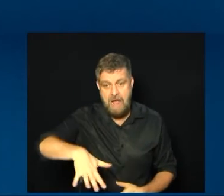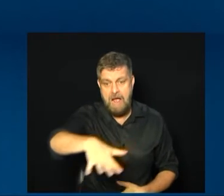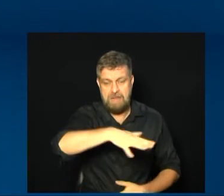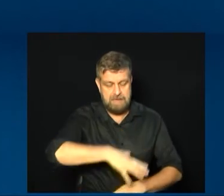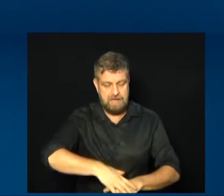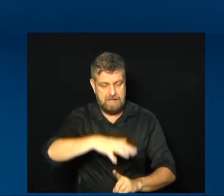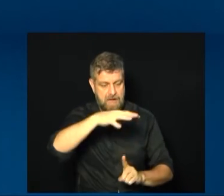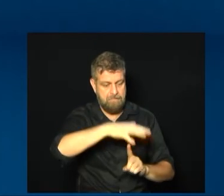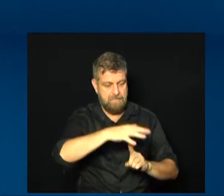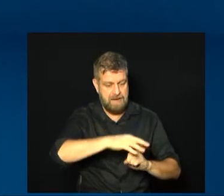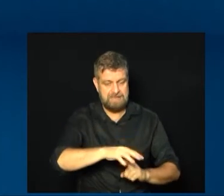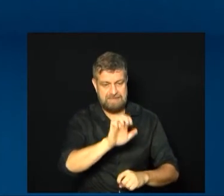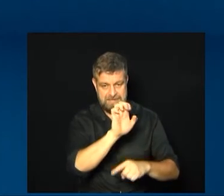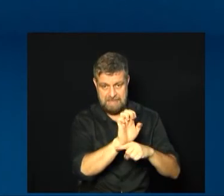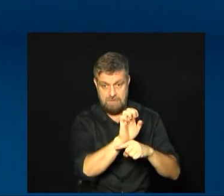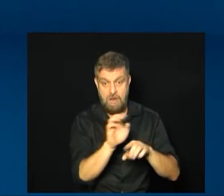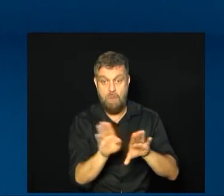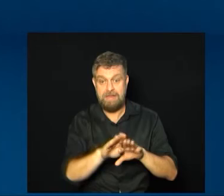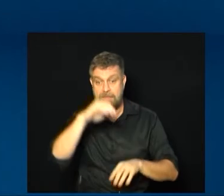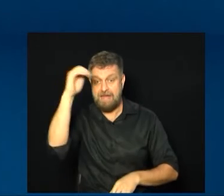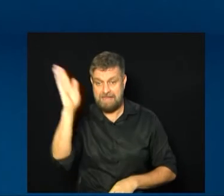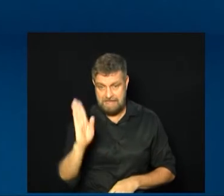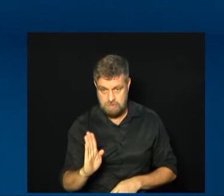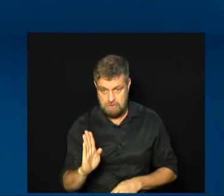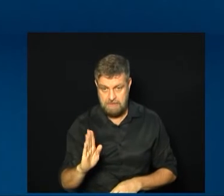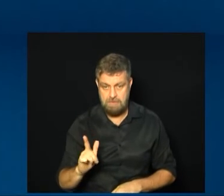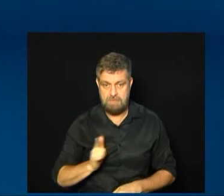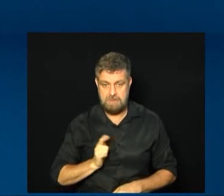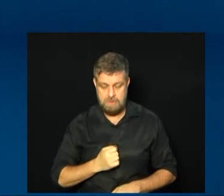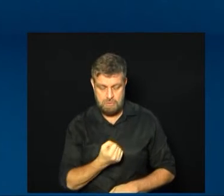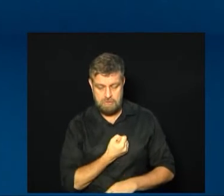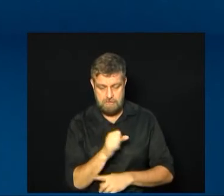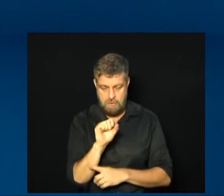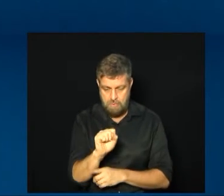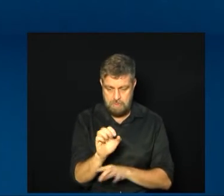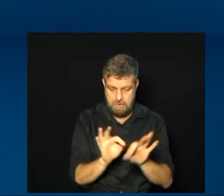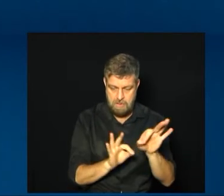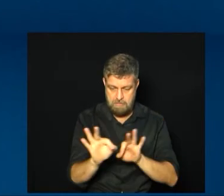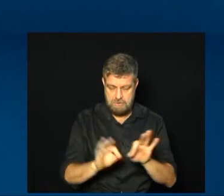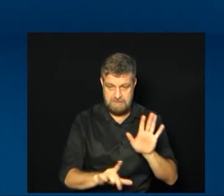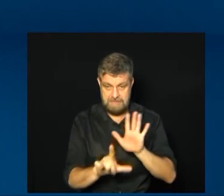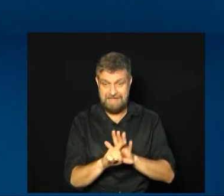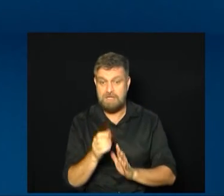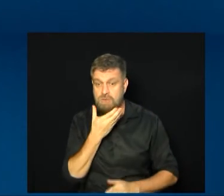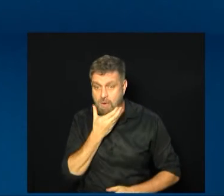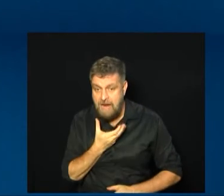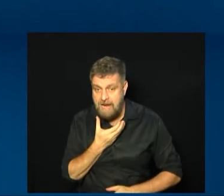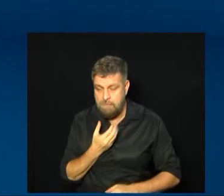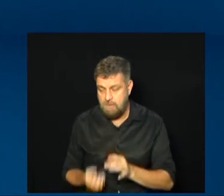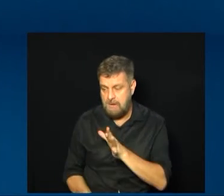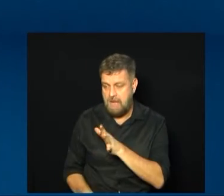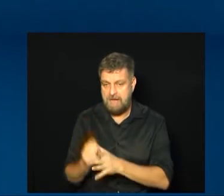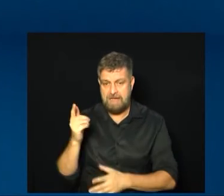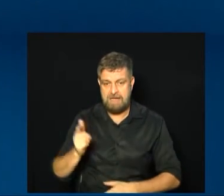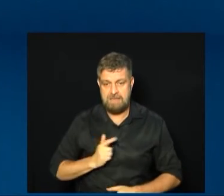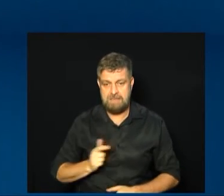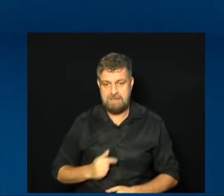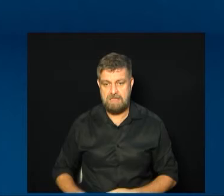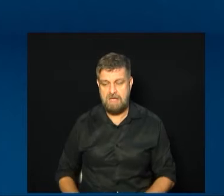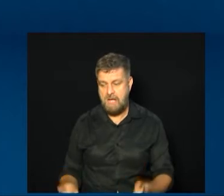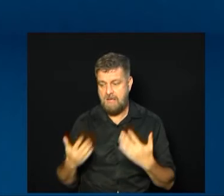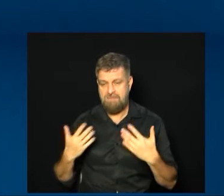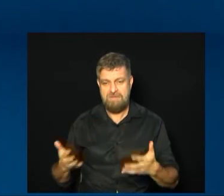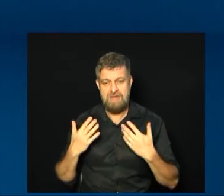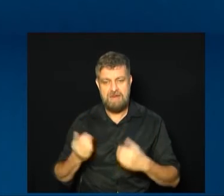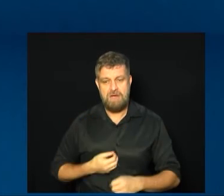parques estaduais e nacionais. O item 8 é o projeto de autoria do vereador Carmo Luiz, que institui o evento Verão Vivo